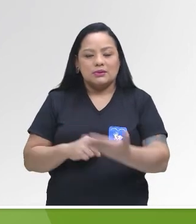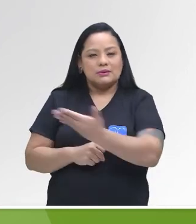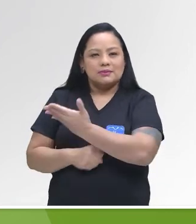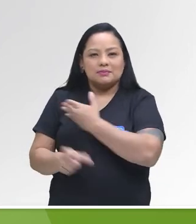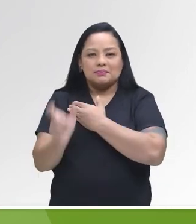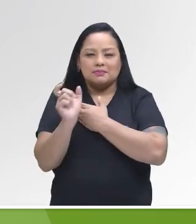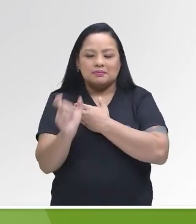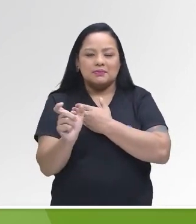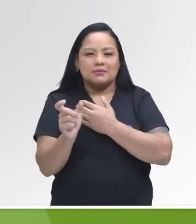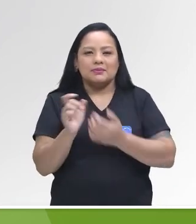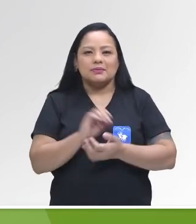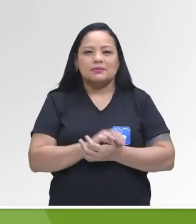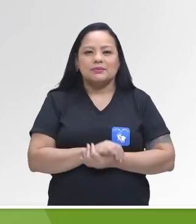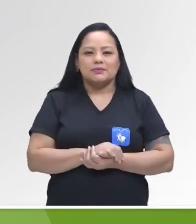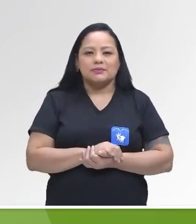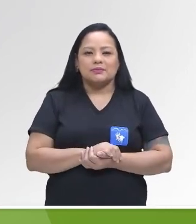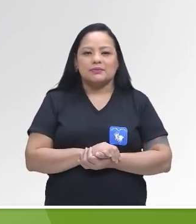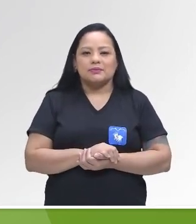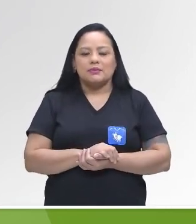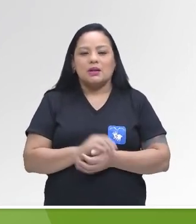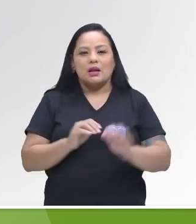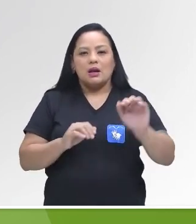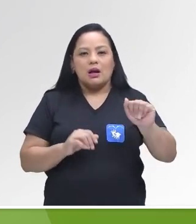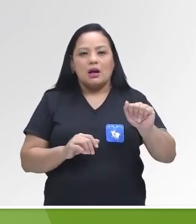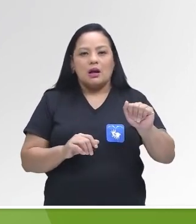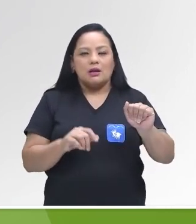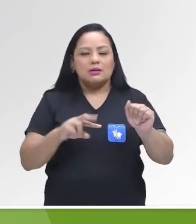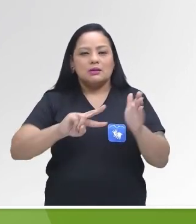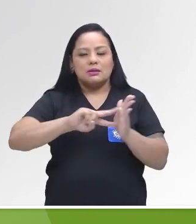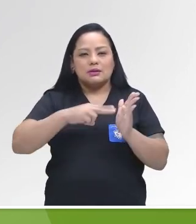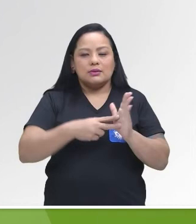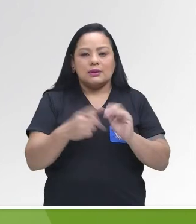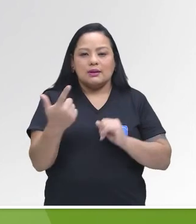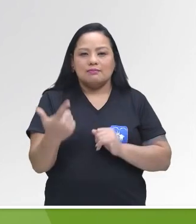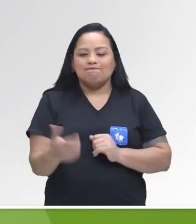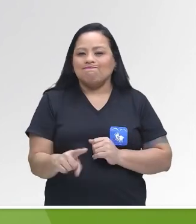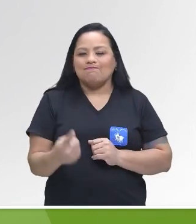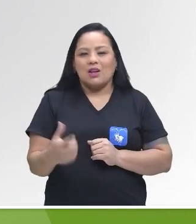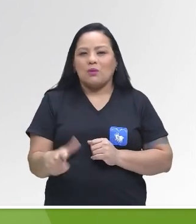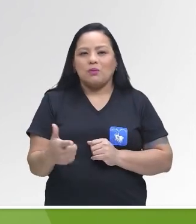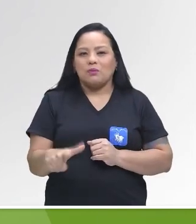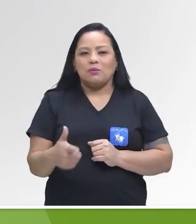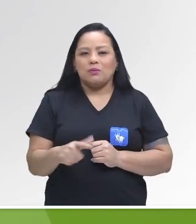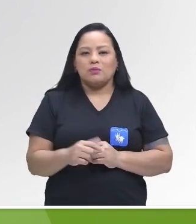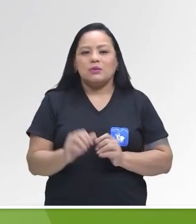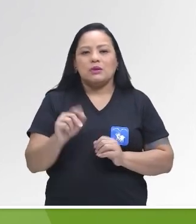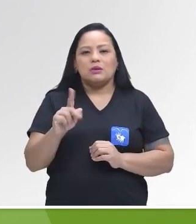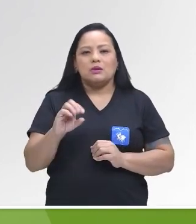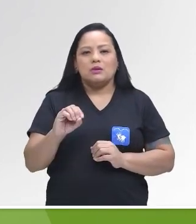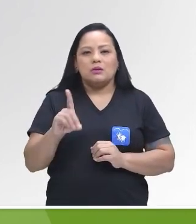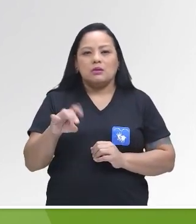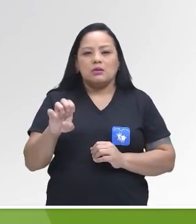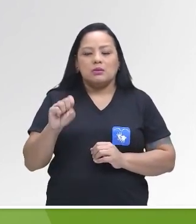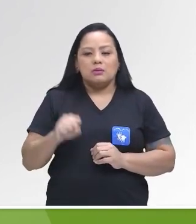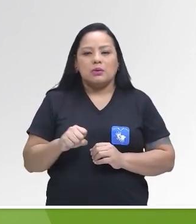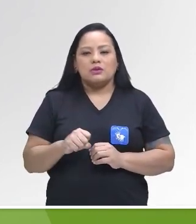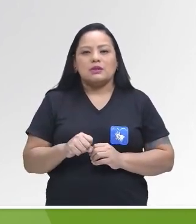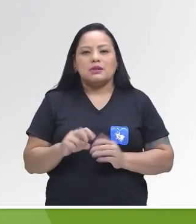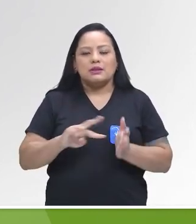ok? Então, o A significa não e podes significa